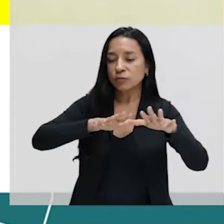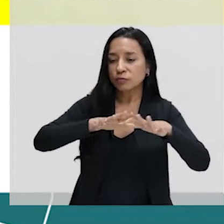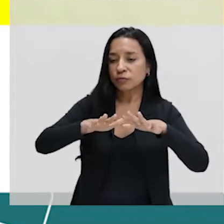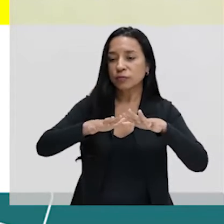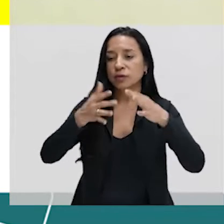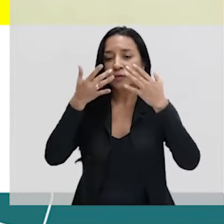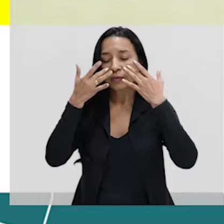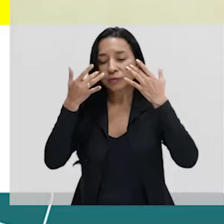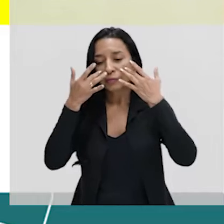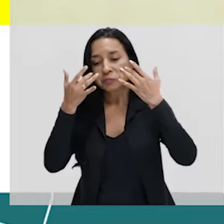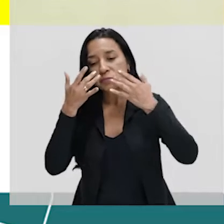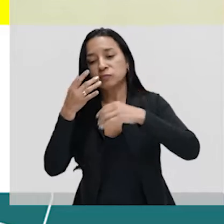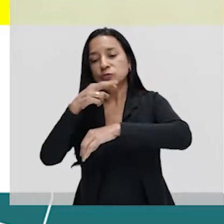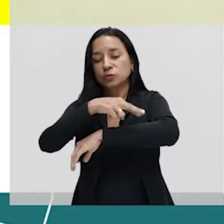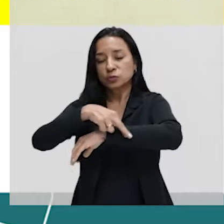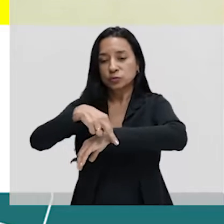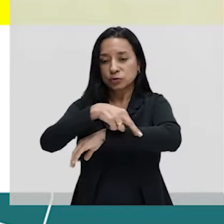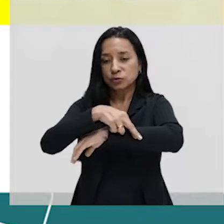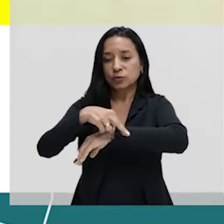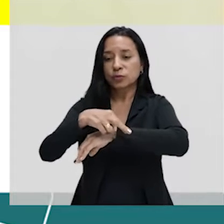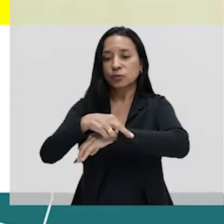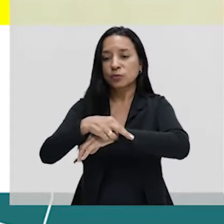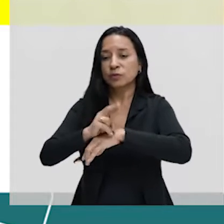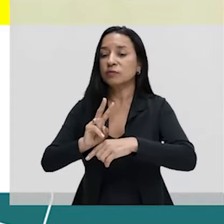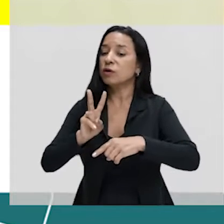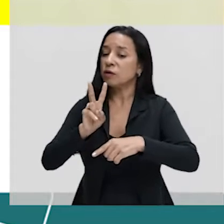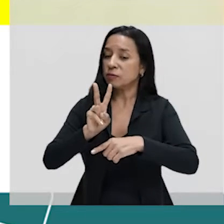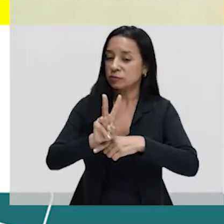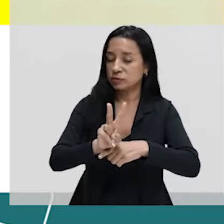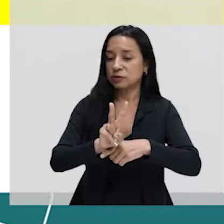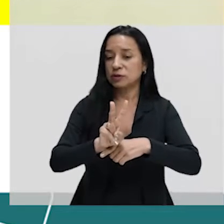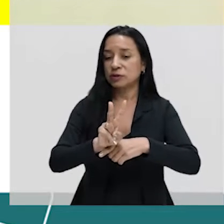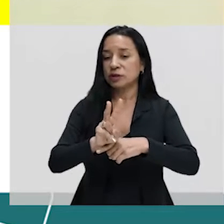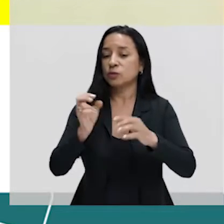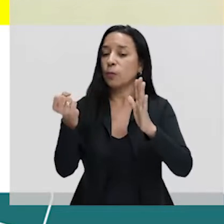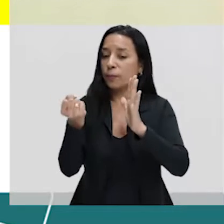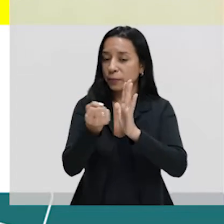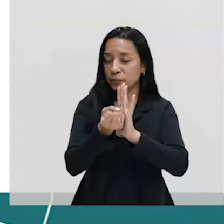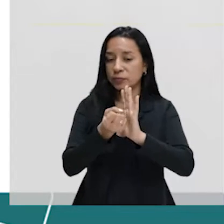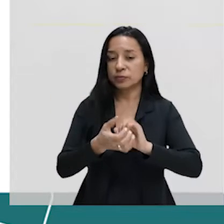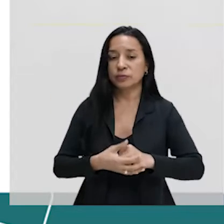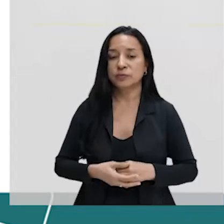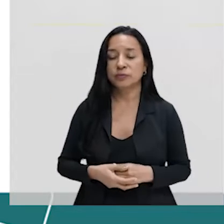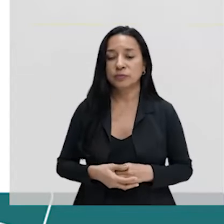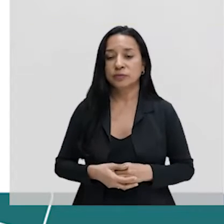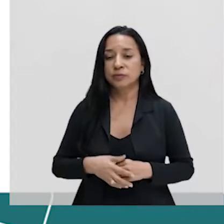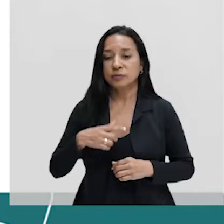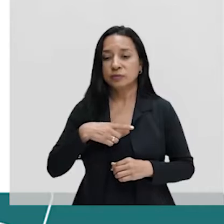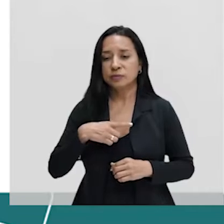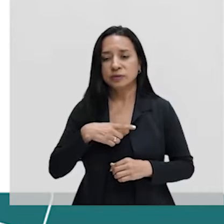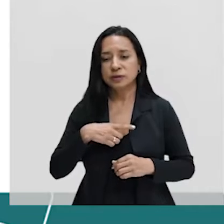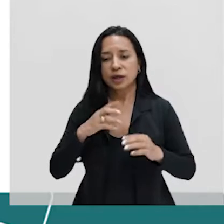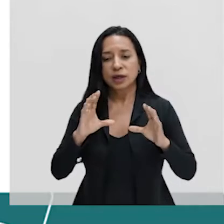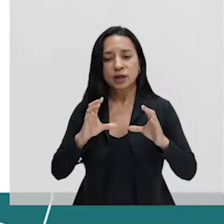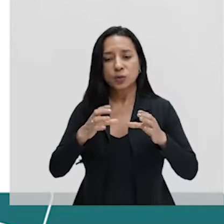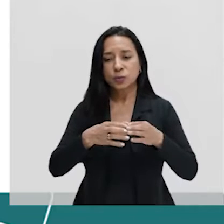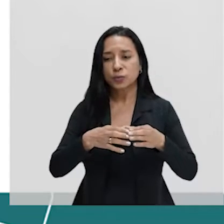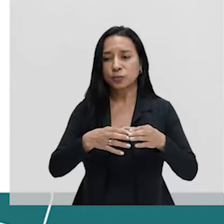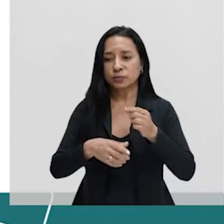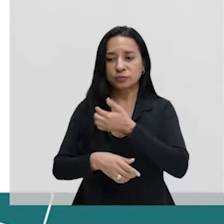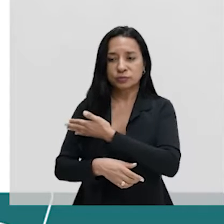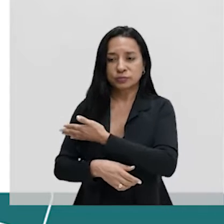foi considerado patrimônio. Né? A gente tem uma série de grupos, eu vou mostrar para vocês um aqui que é muito conhecido, que é o